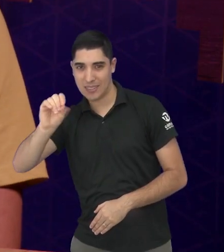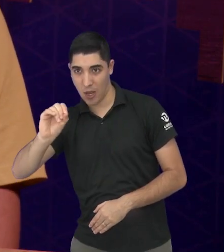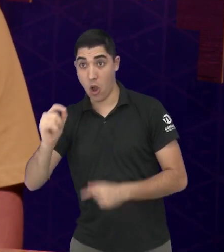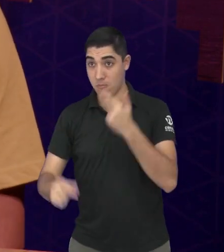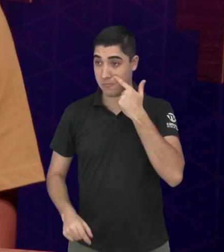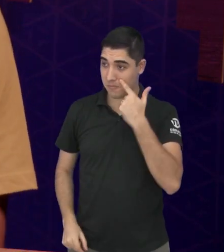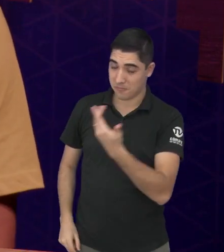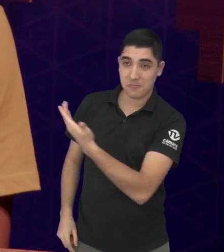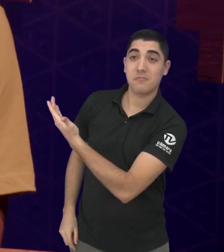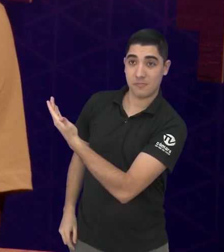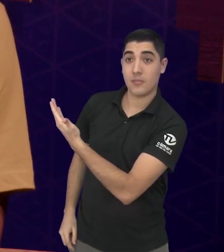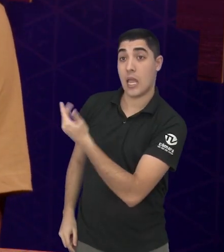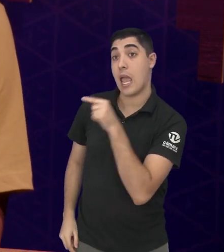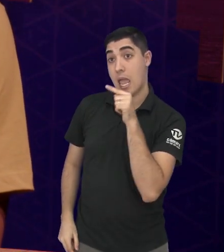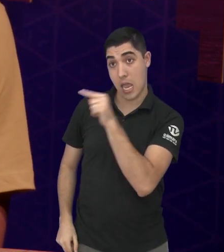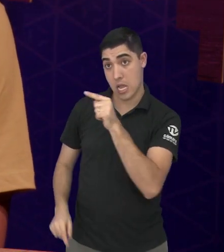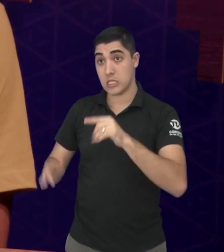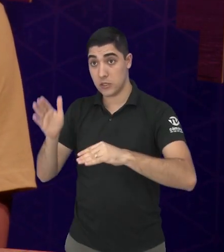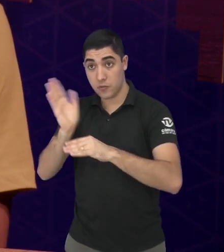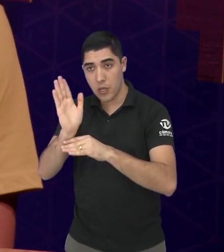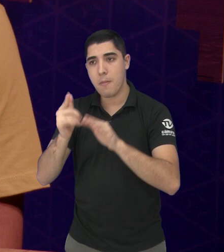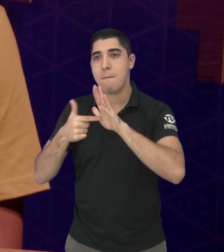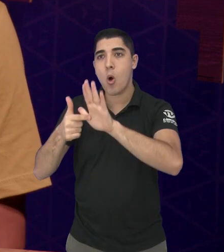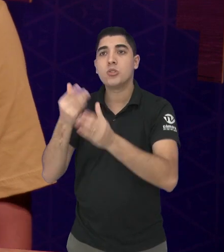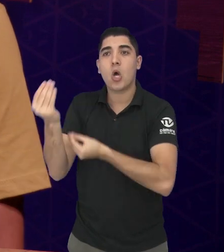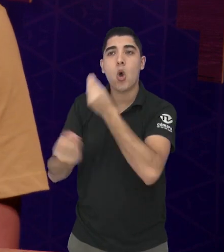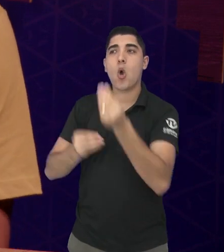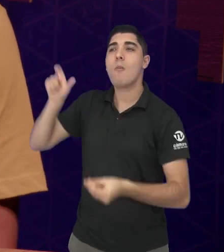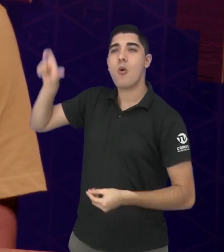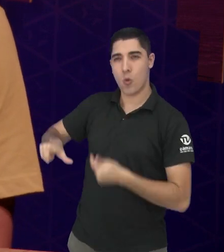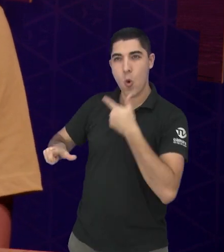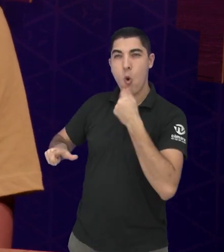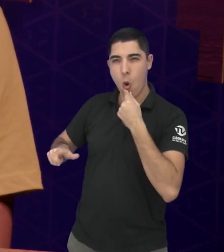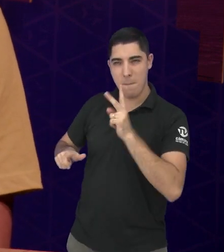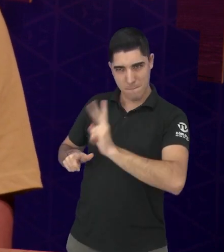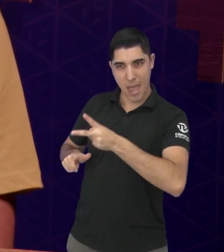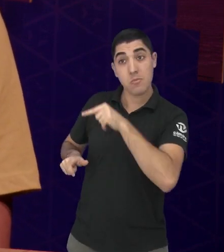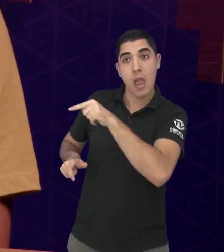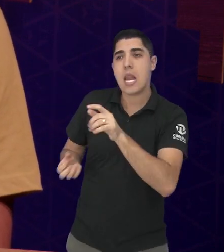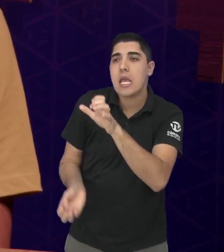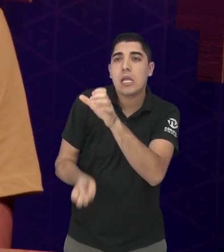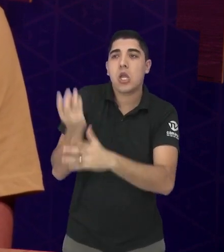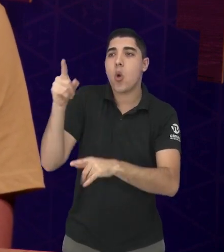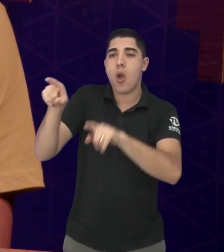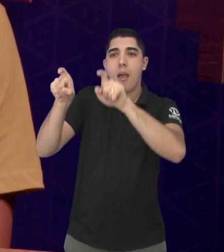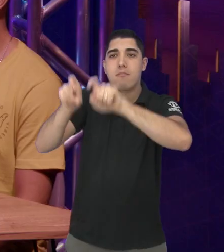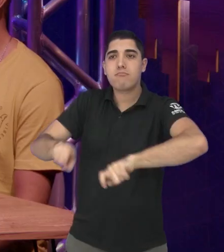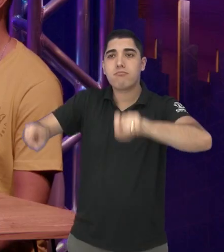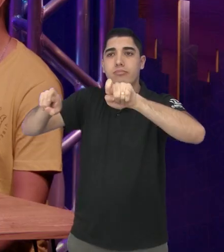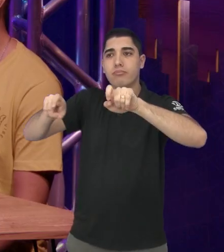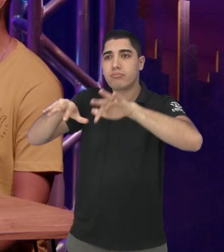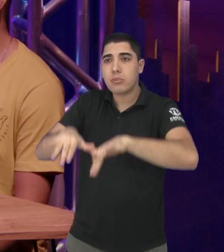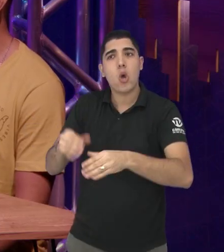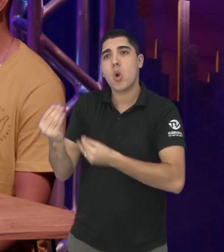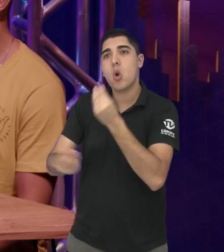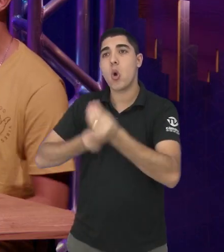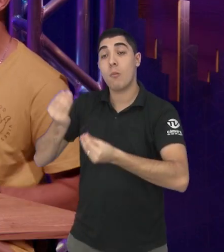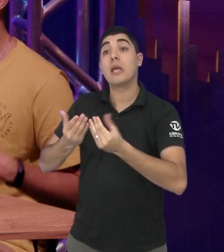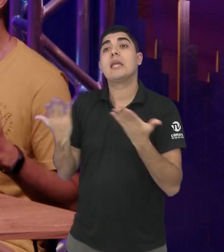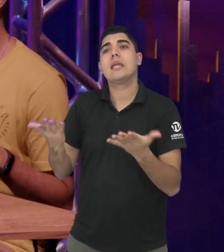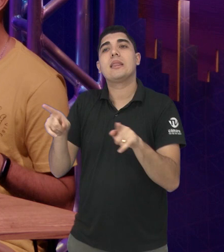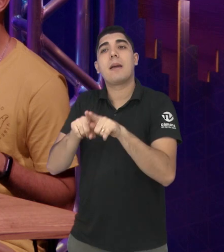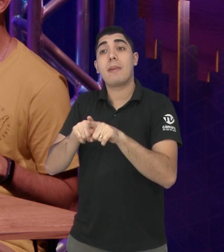Turing e como ele criou e tal, essa máquina que decodificava. E ele tinha essa